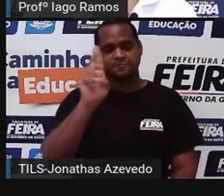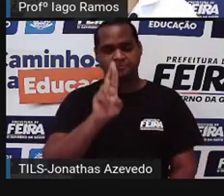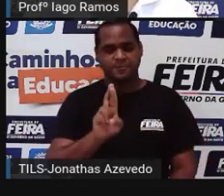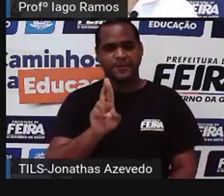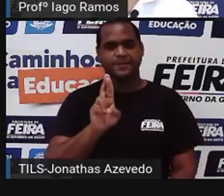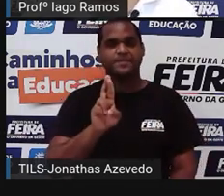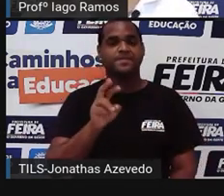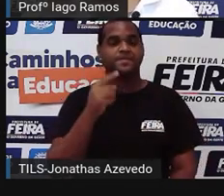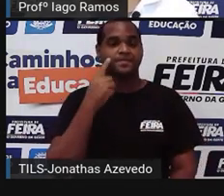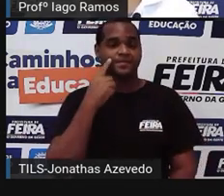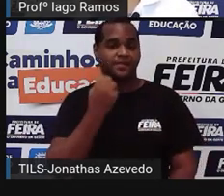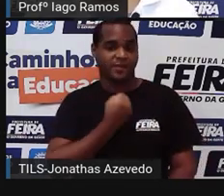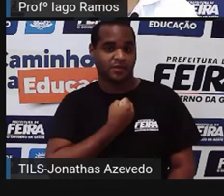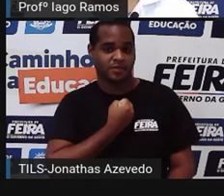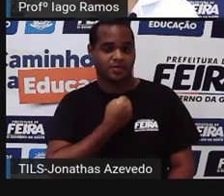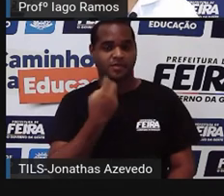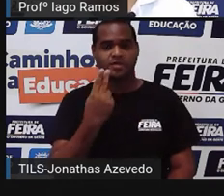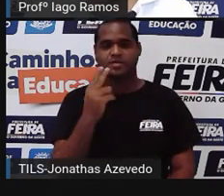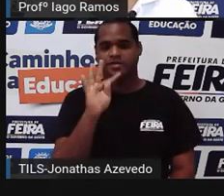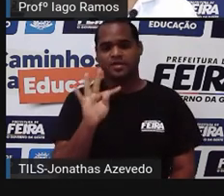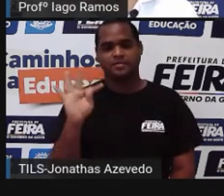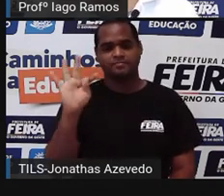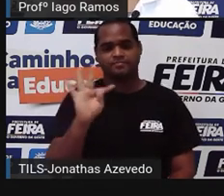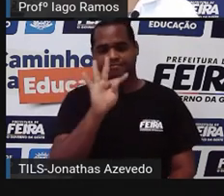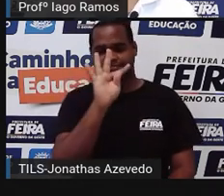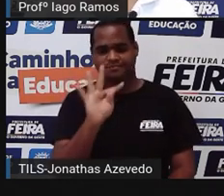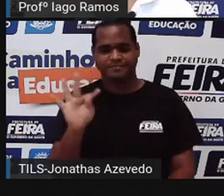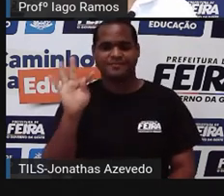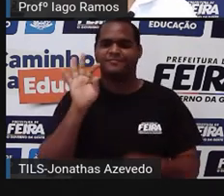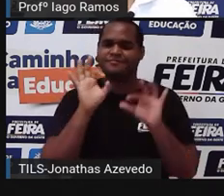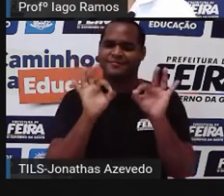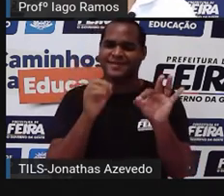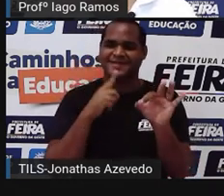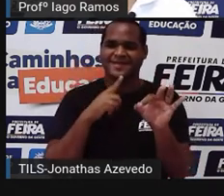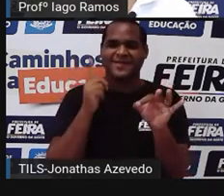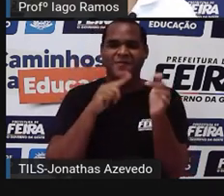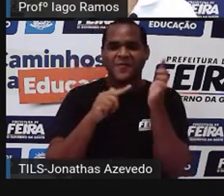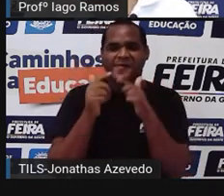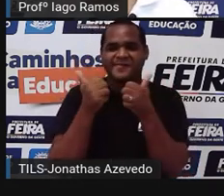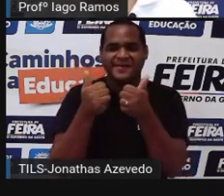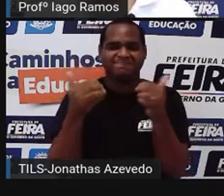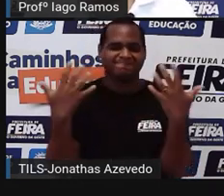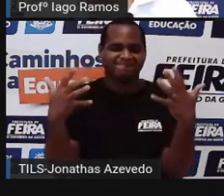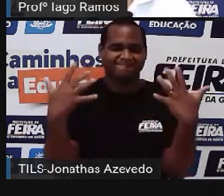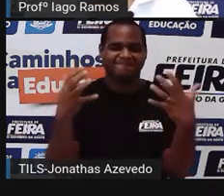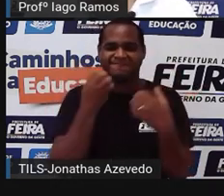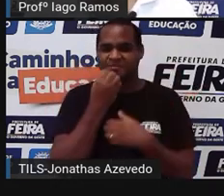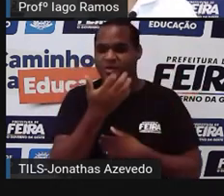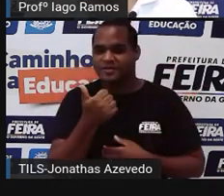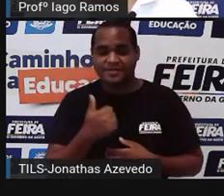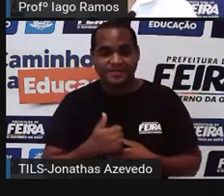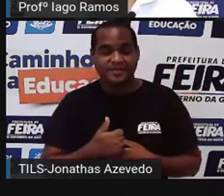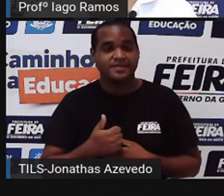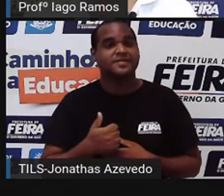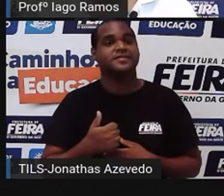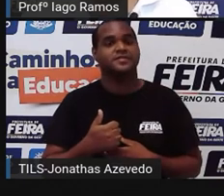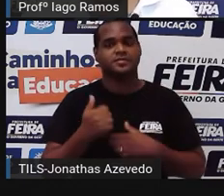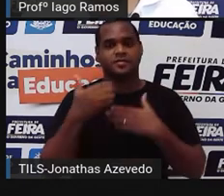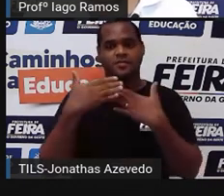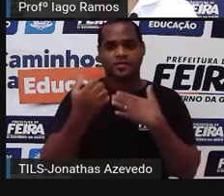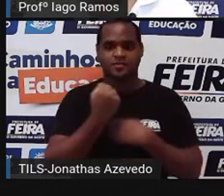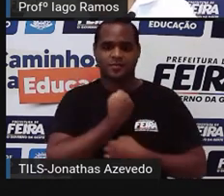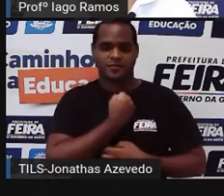rotação o caso 2 um caso de translação tenho certeza que você acertou por isso Parabéns Tá bom eu vou começar